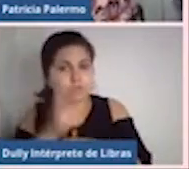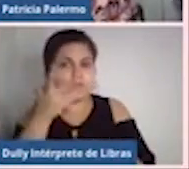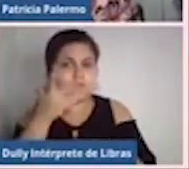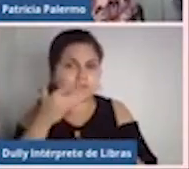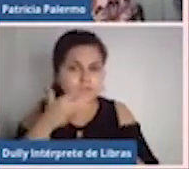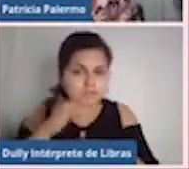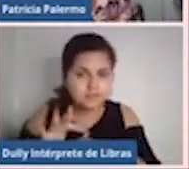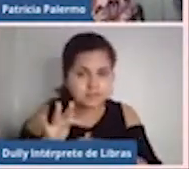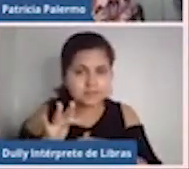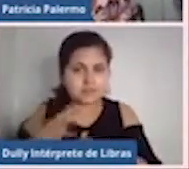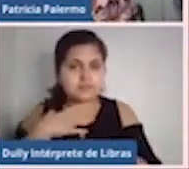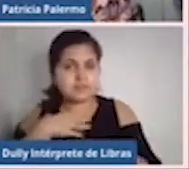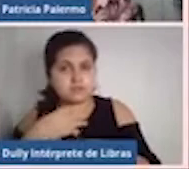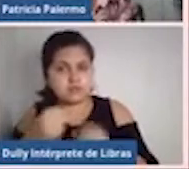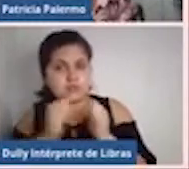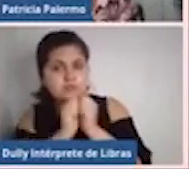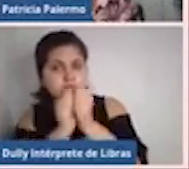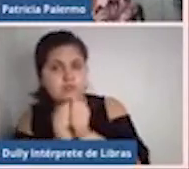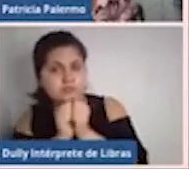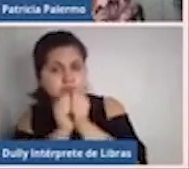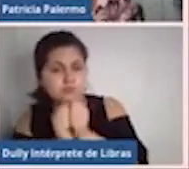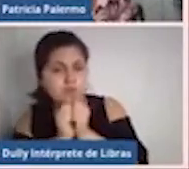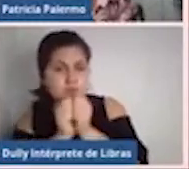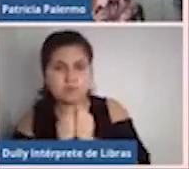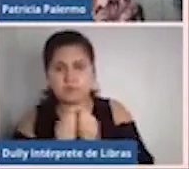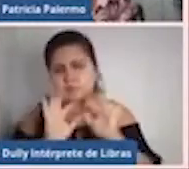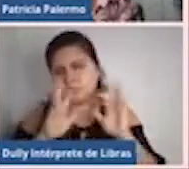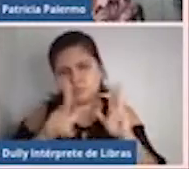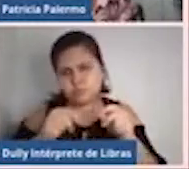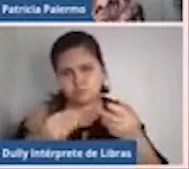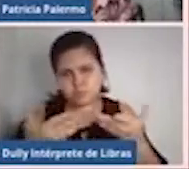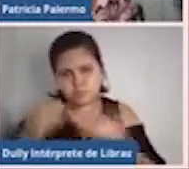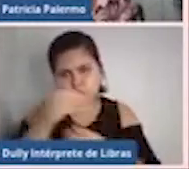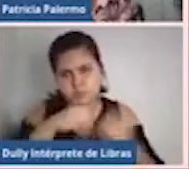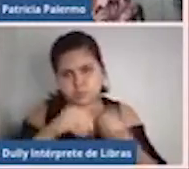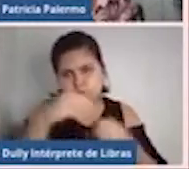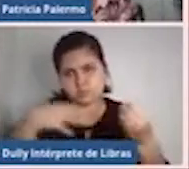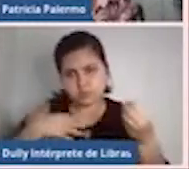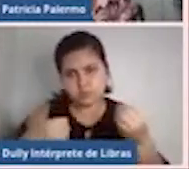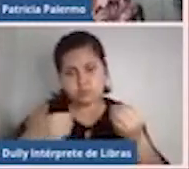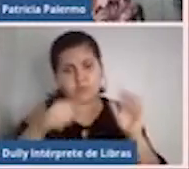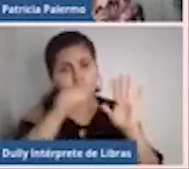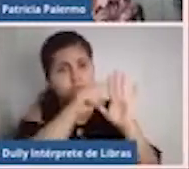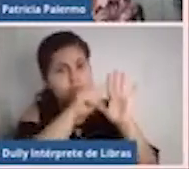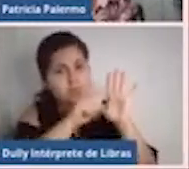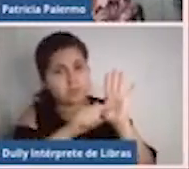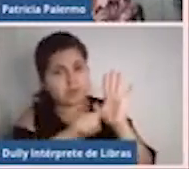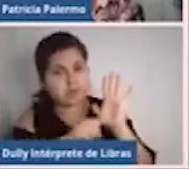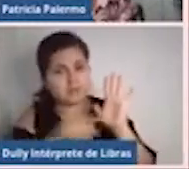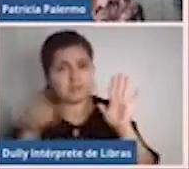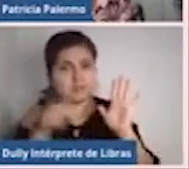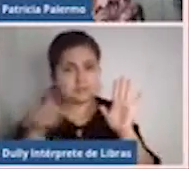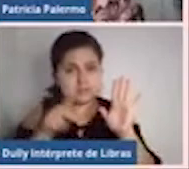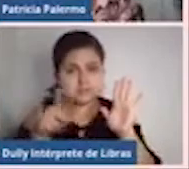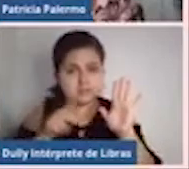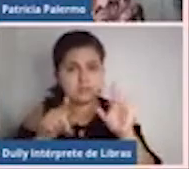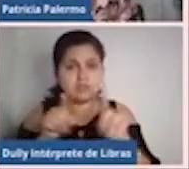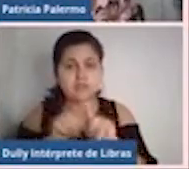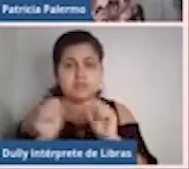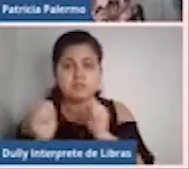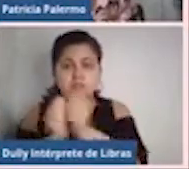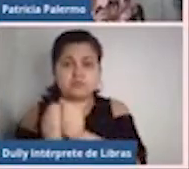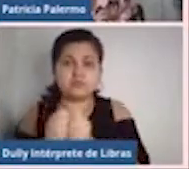filhos, o acompanhamento, enfim, né? Eu tenho uma lista de professoras que ficam com os meus